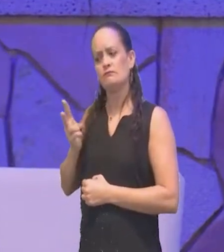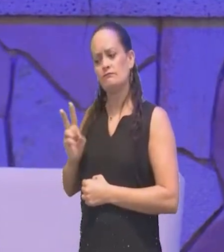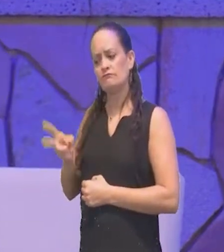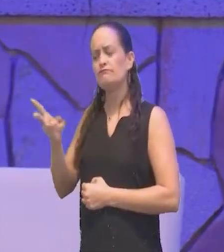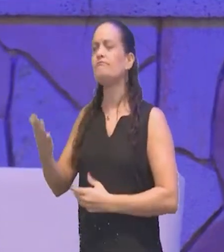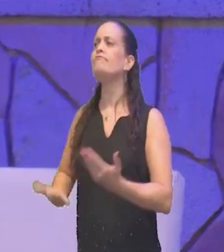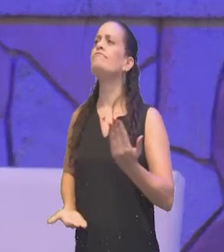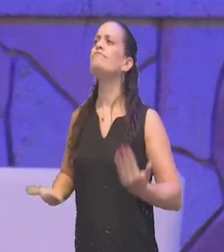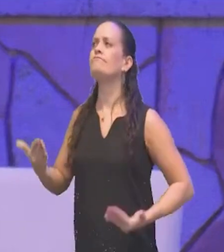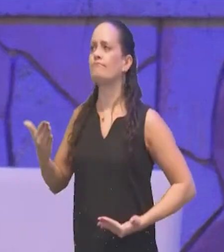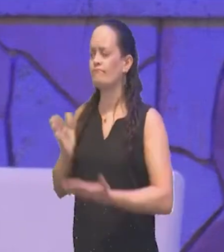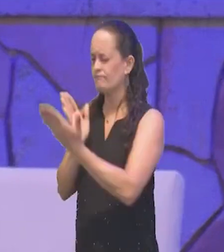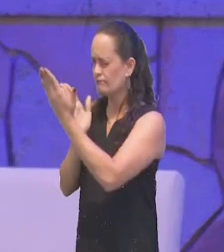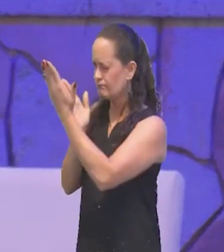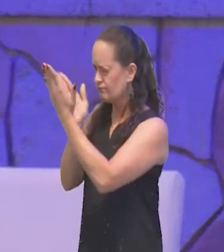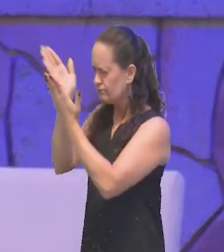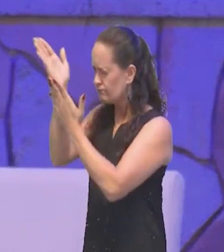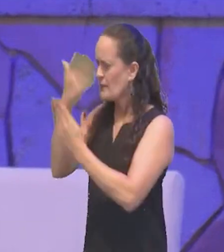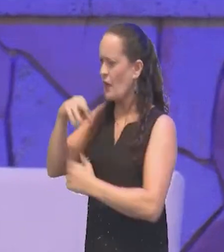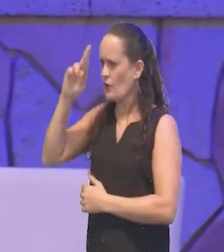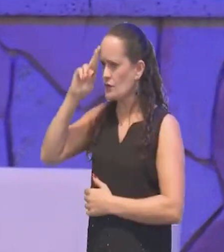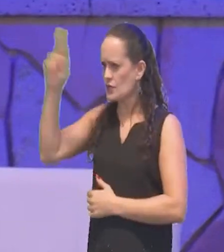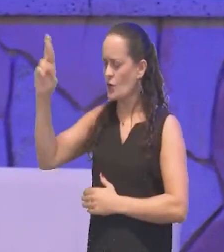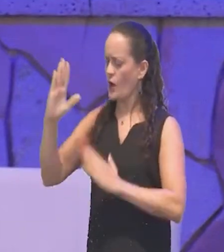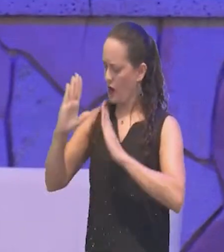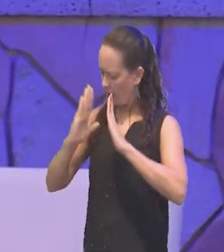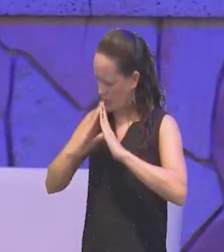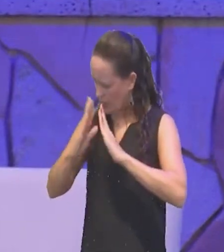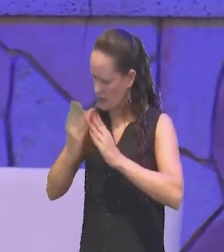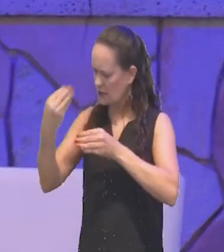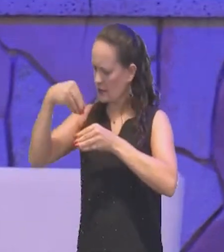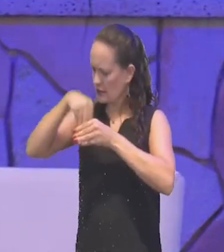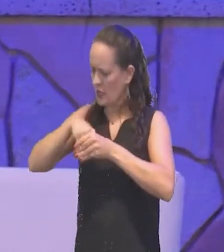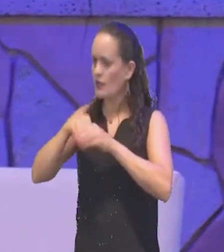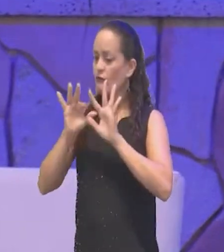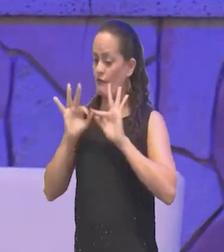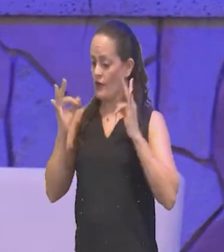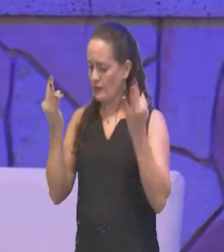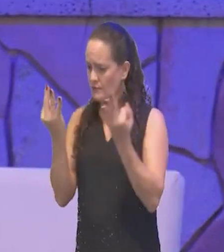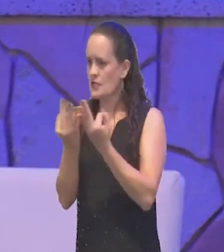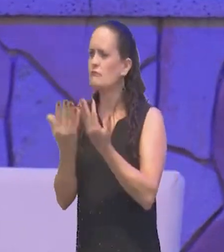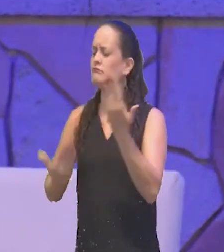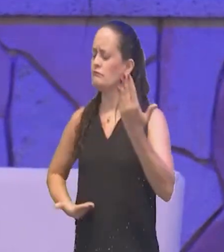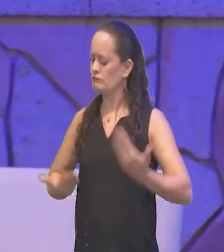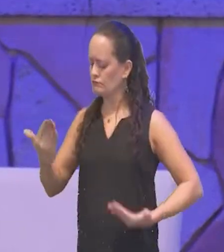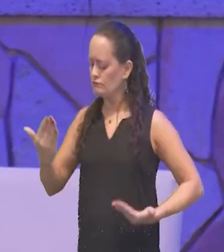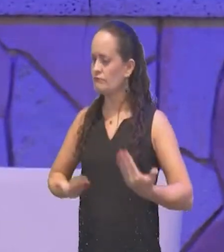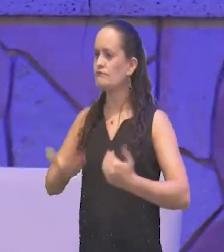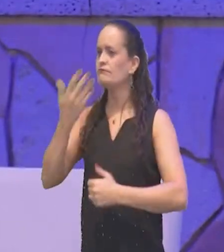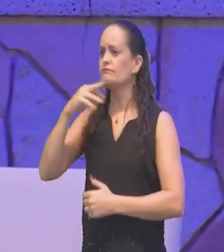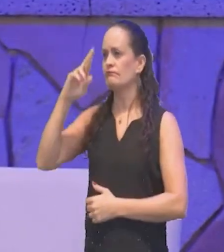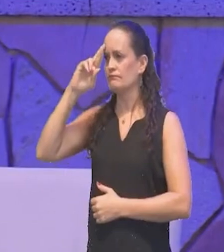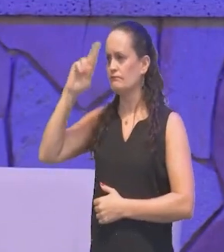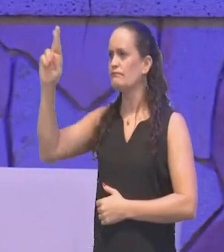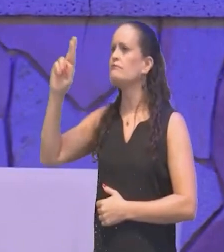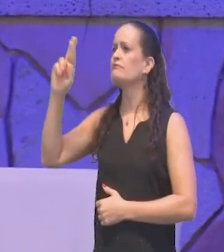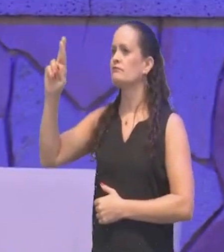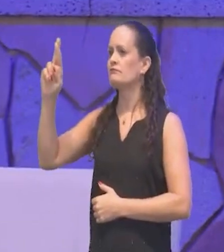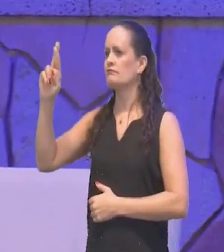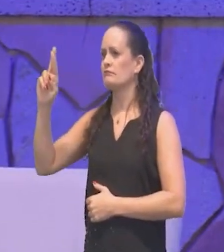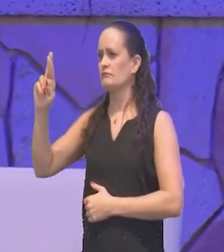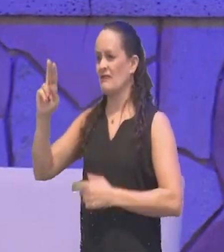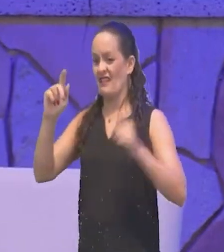servindo ao Senhor dentro da nossa casa, dentro da nossa família. Precisamos deitar fora os